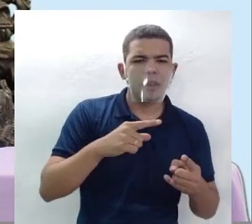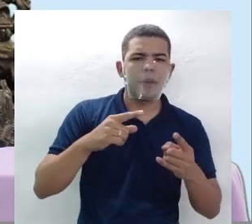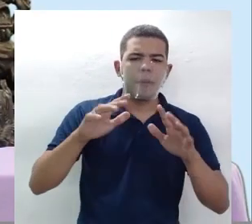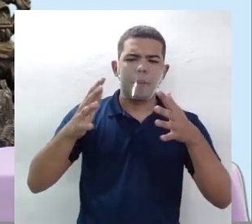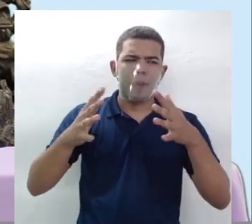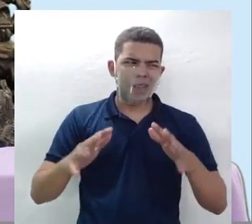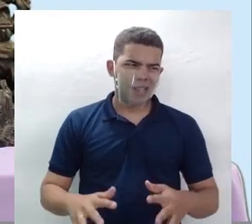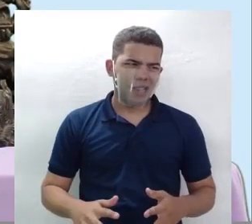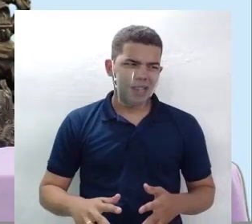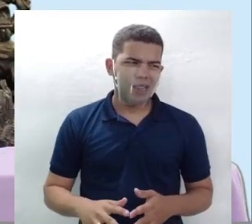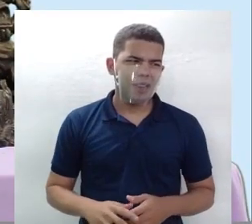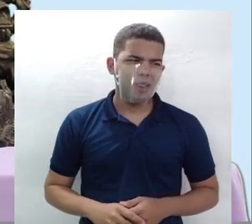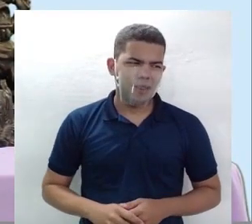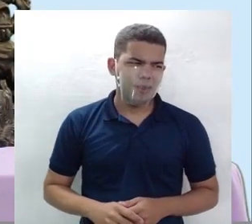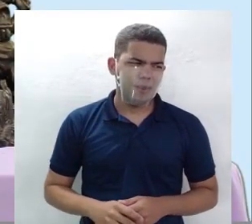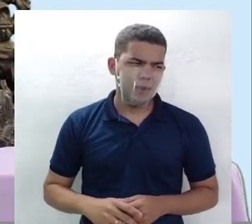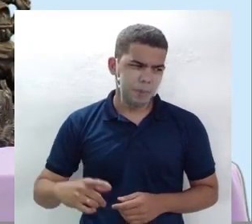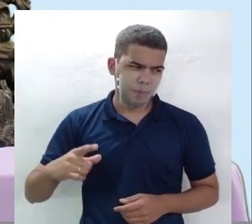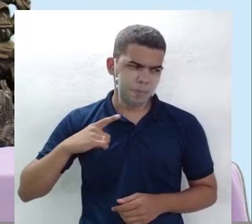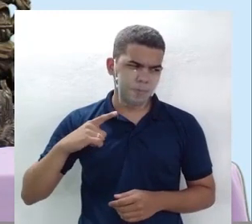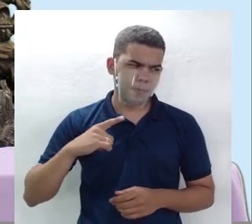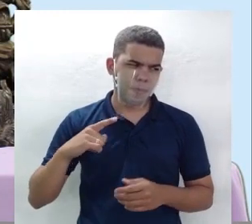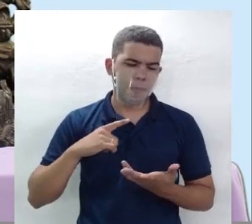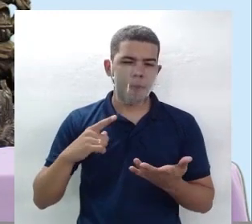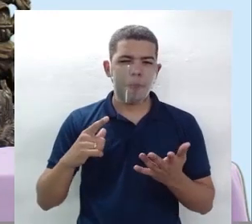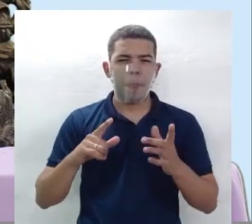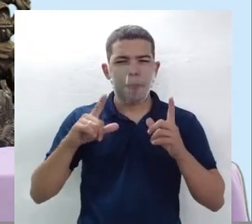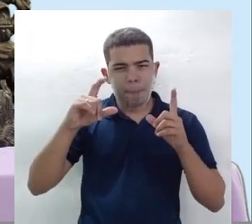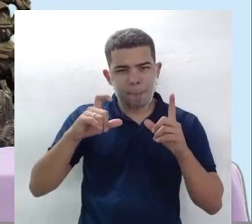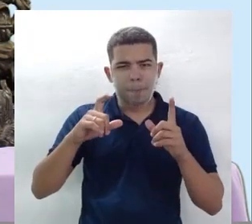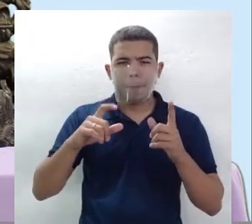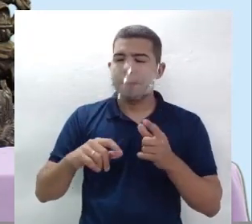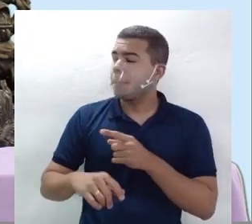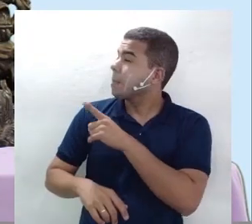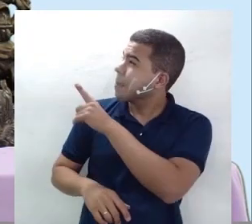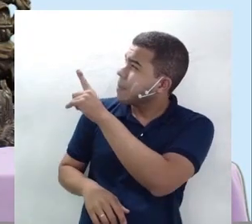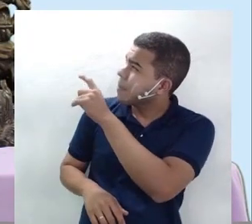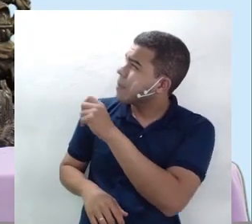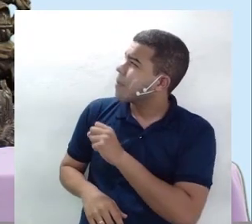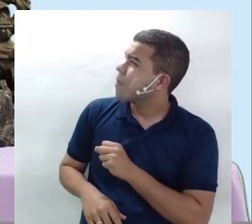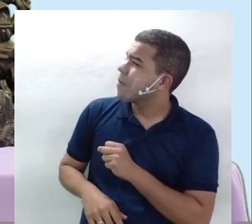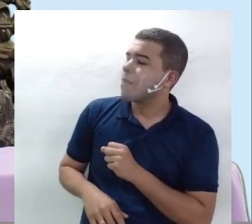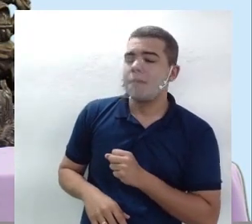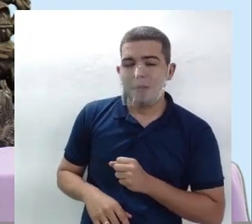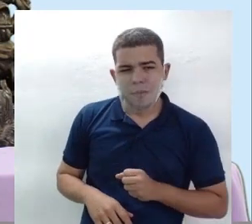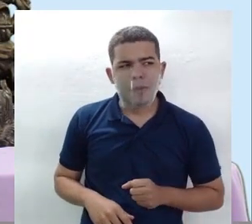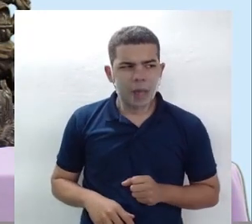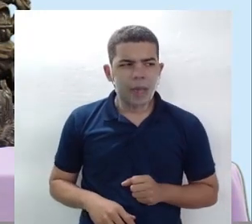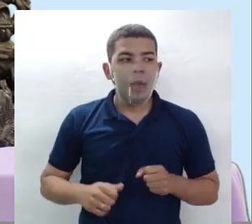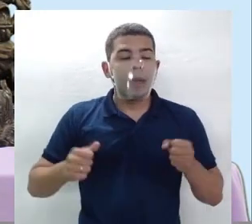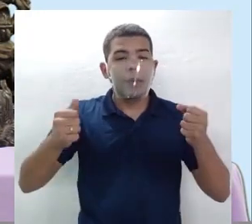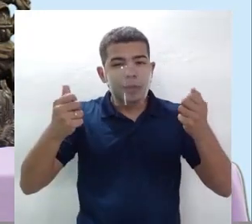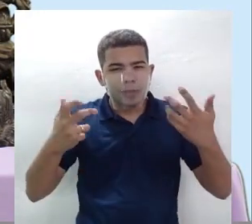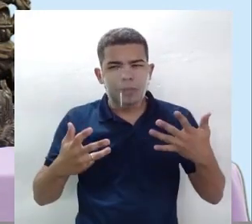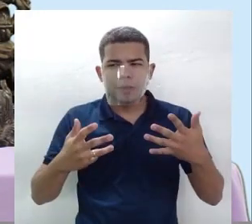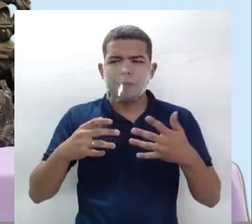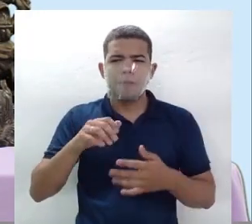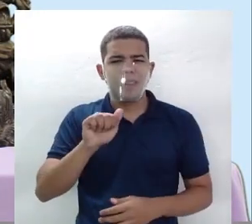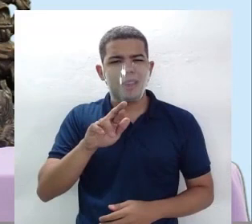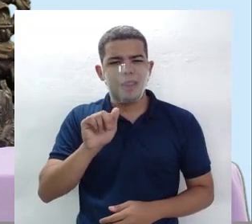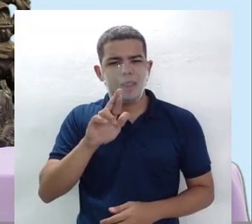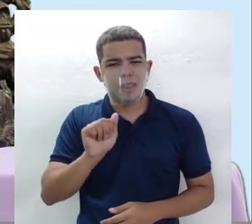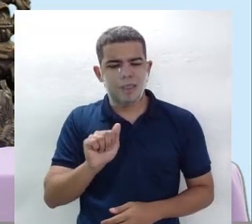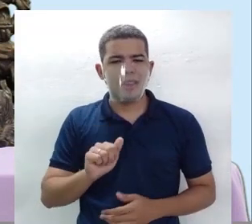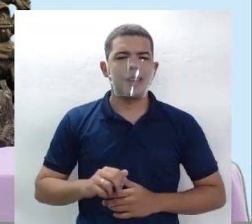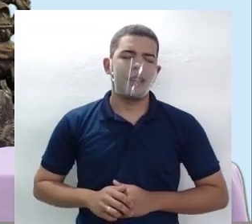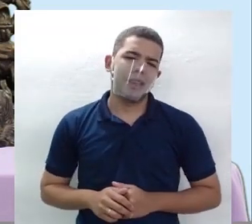para vocês da arara, para poder falar da população da arara, que no caso, toda vez quando a gente fala de